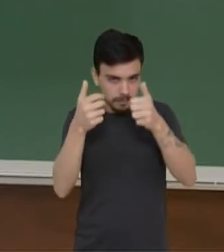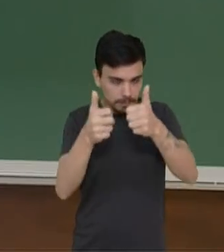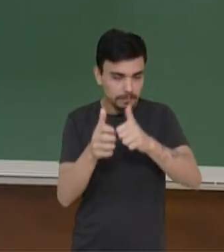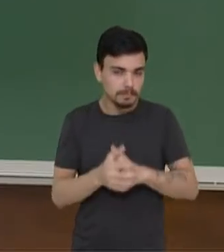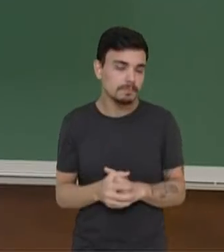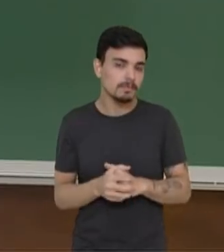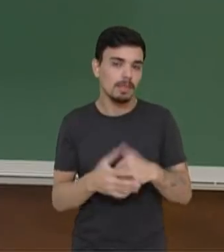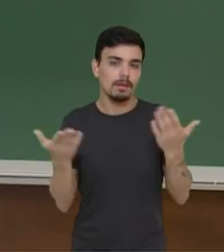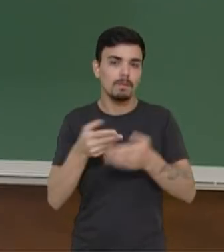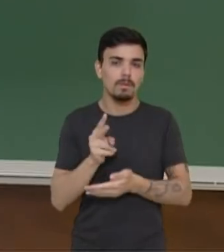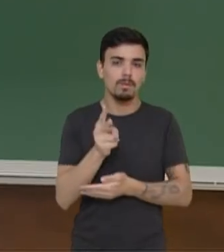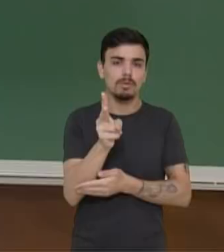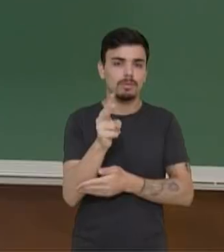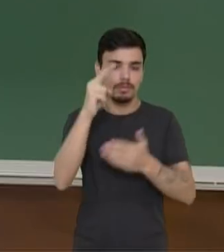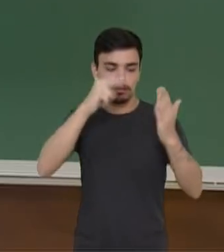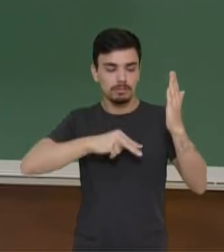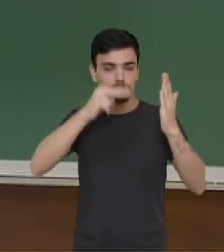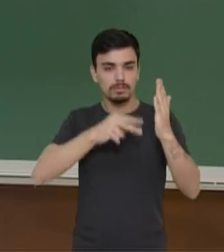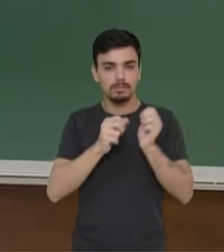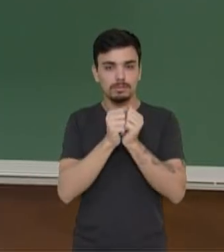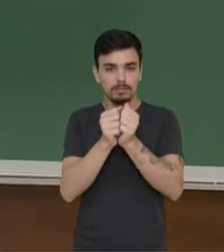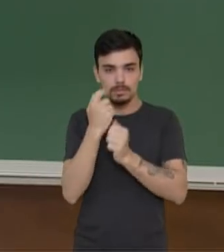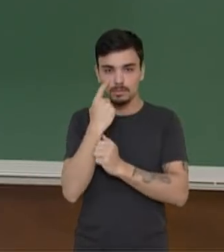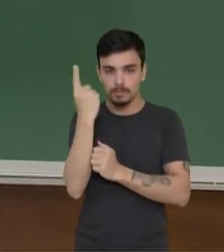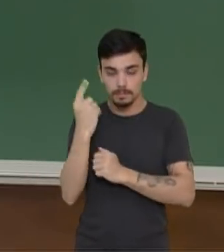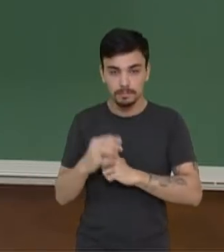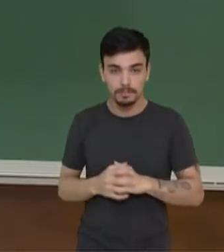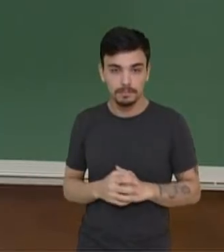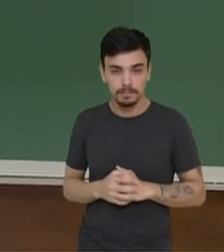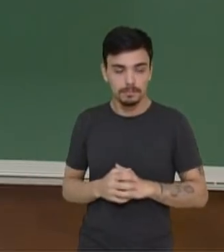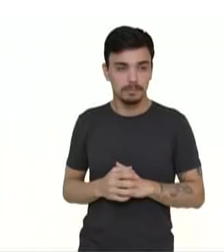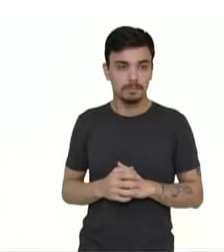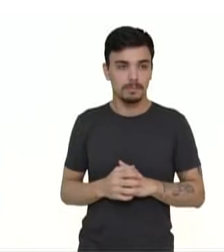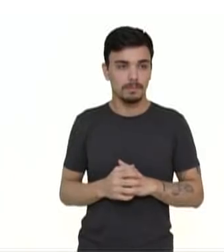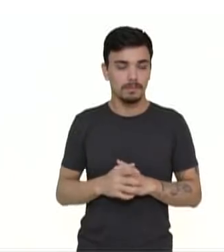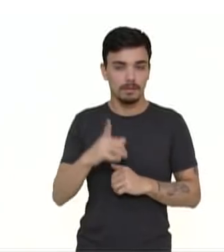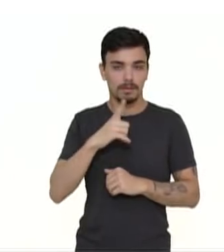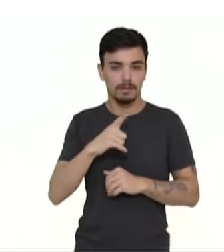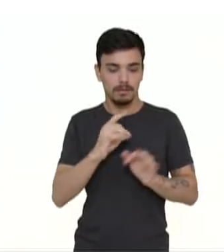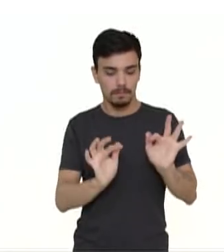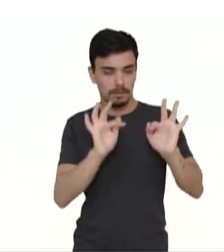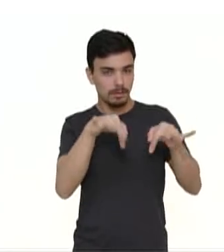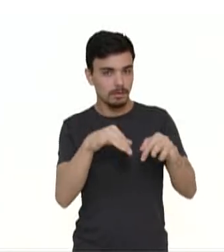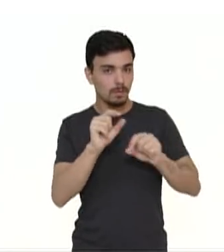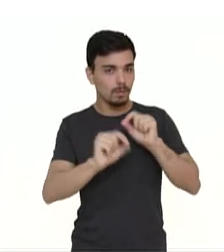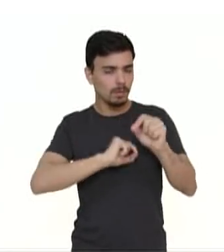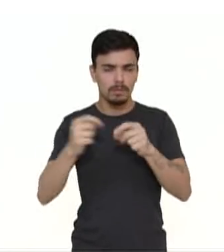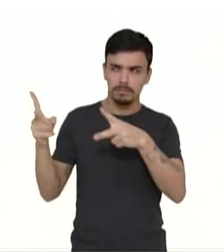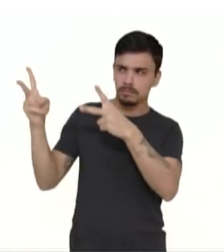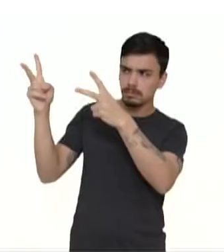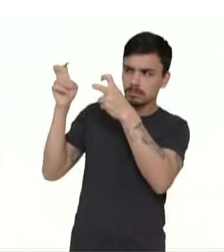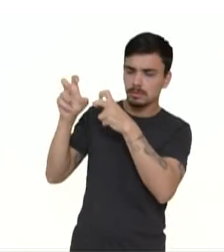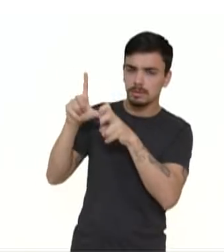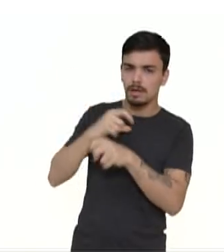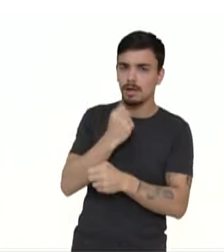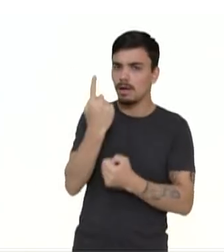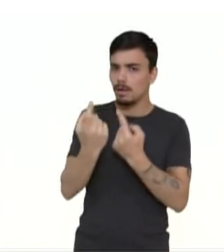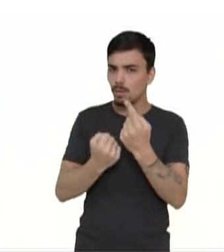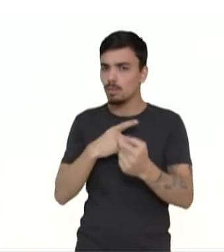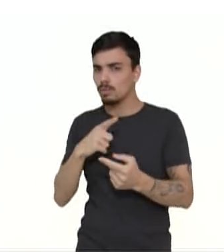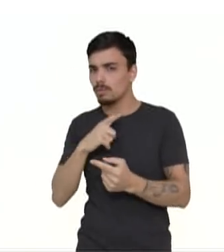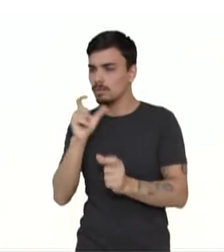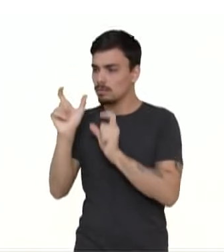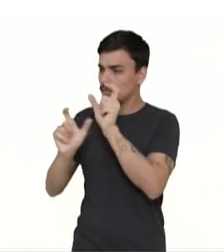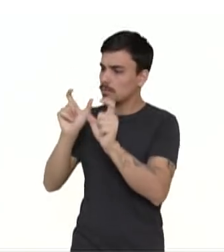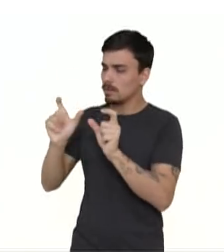ok? Vamos continuar a leitura? Então, aqui a gente tem, finalizando agora, né, observem que alguns fragmentos foram omitidos do conto,